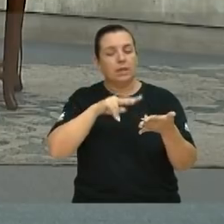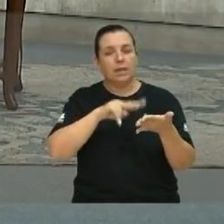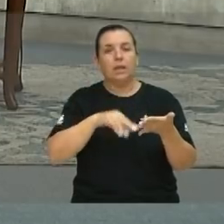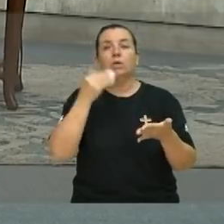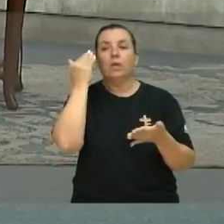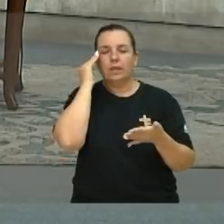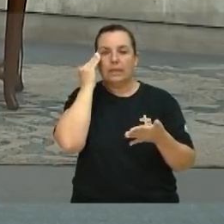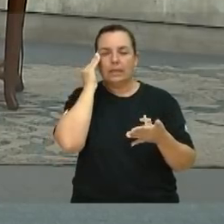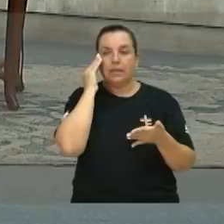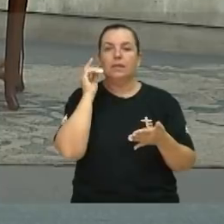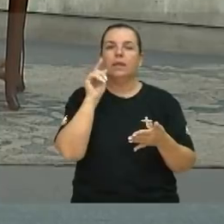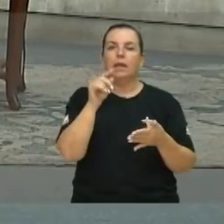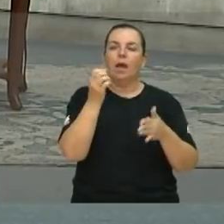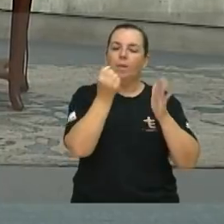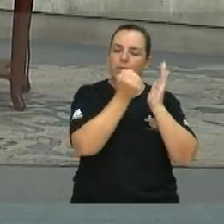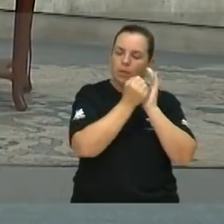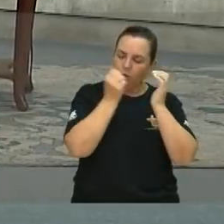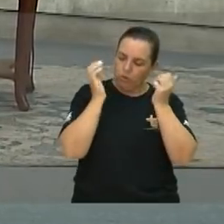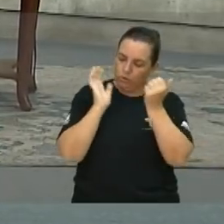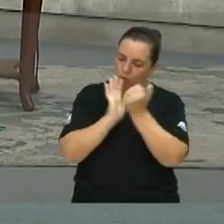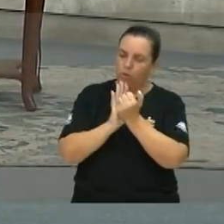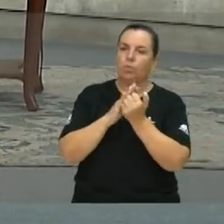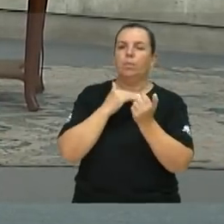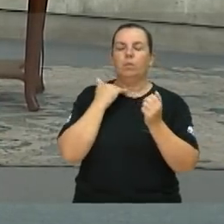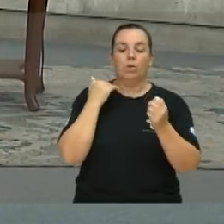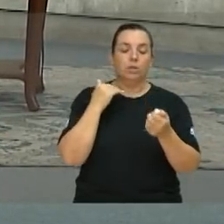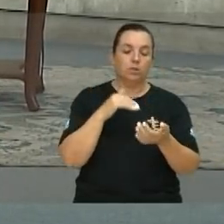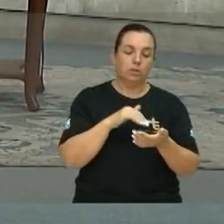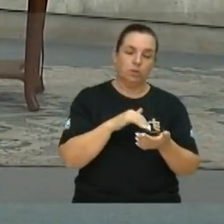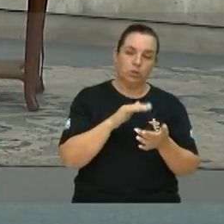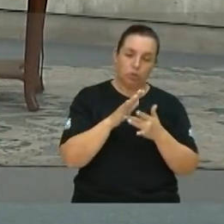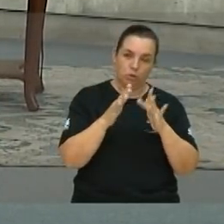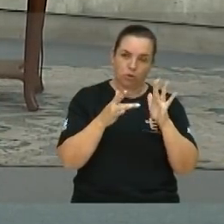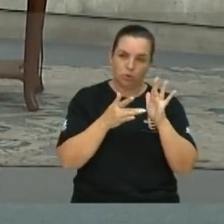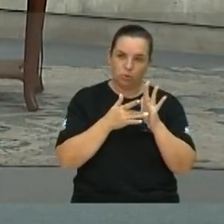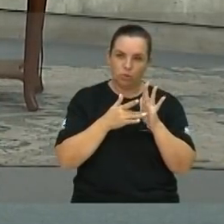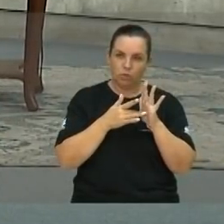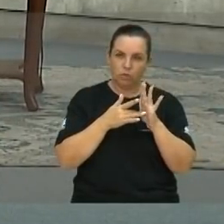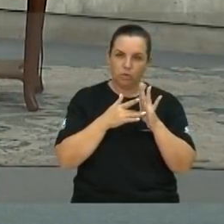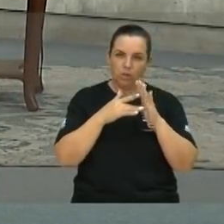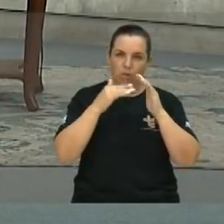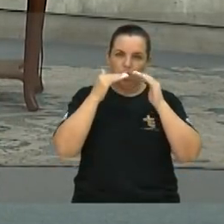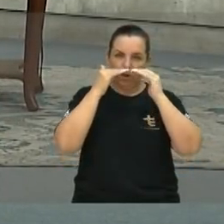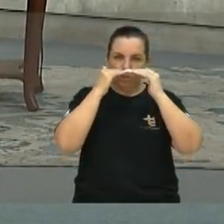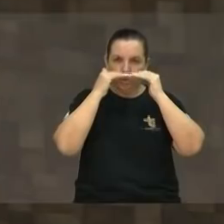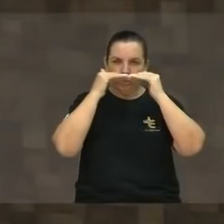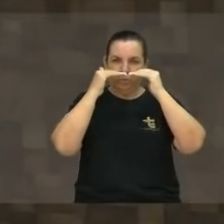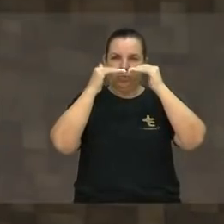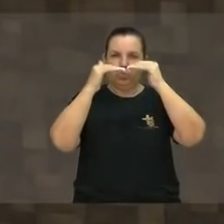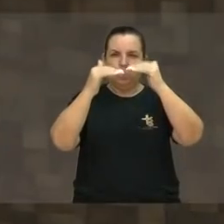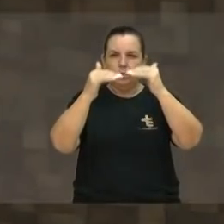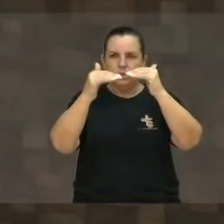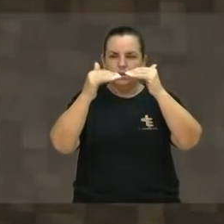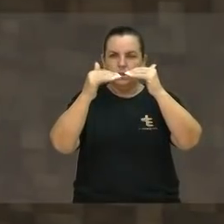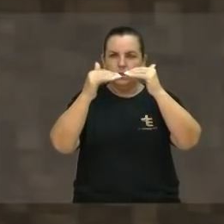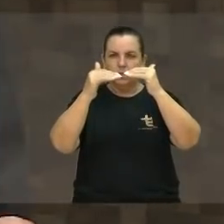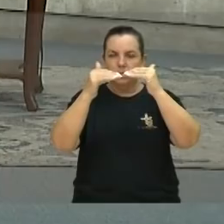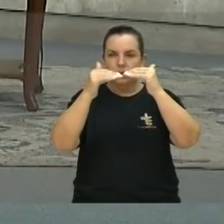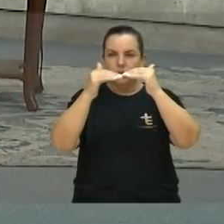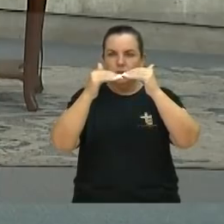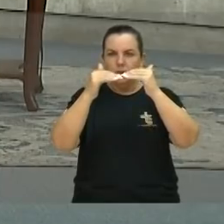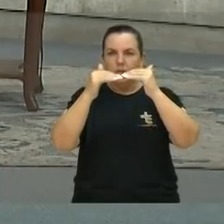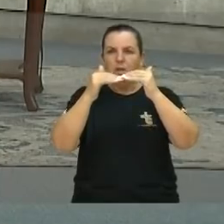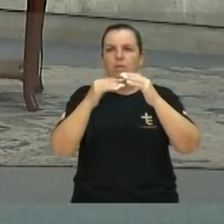que a paixão de jesus é o horizonte hermenêutico hermenêutica e